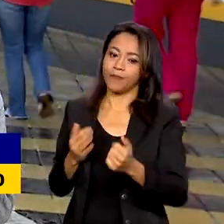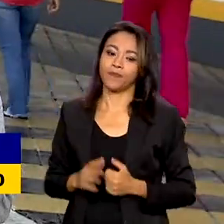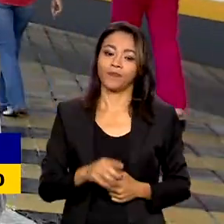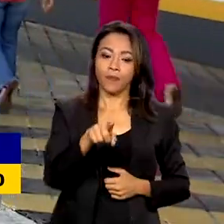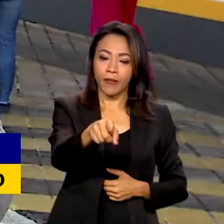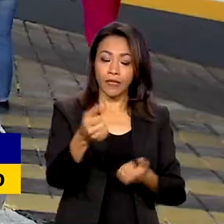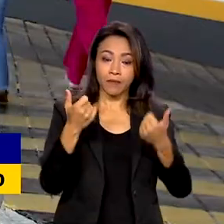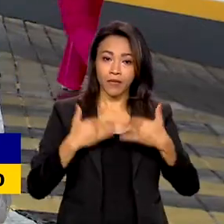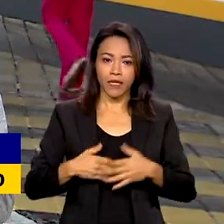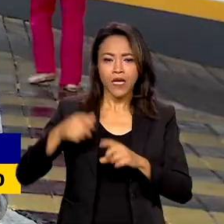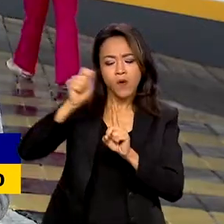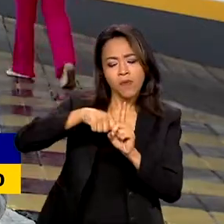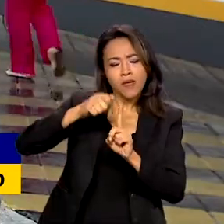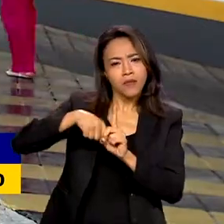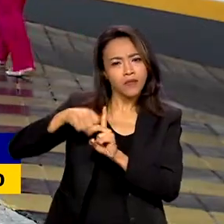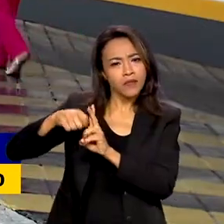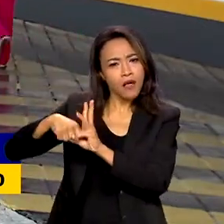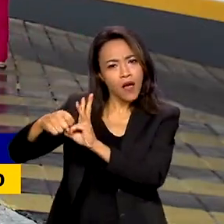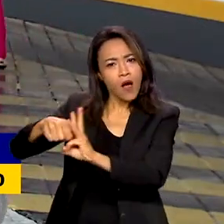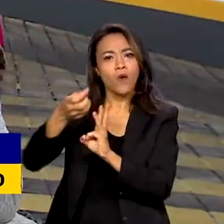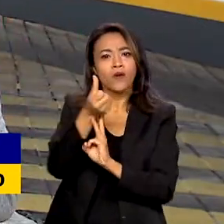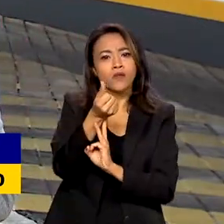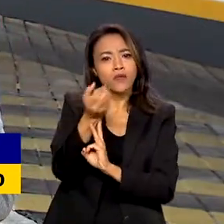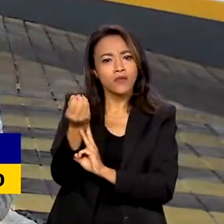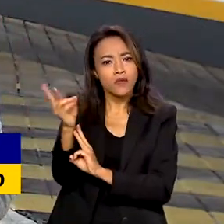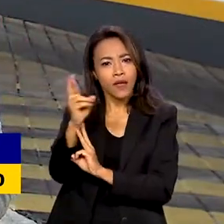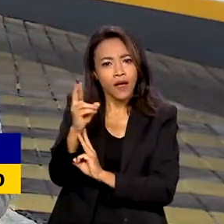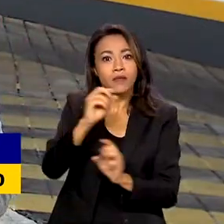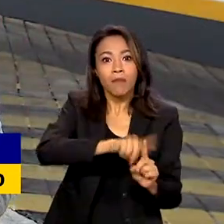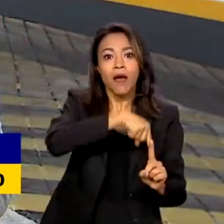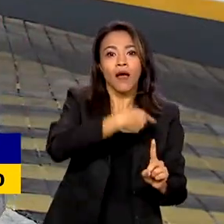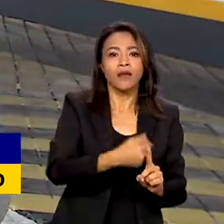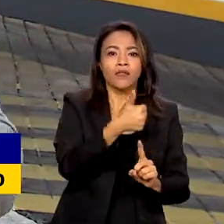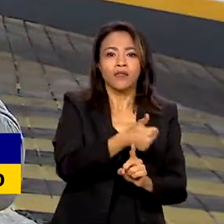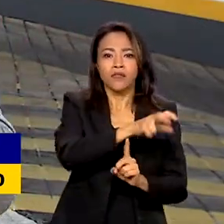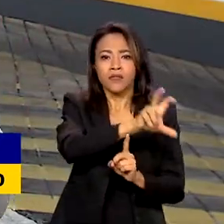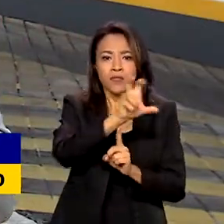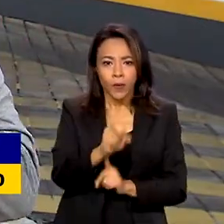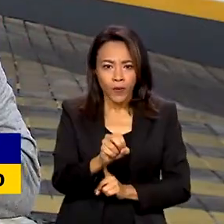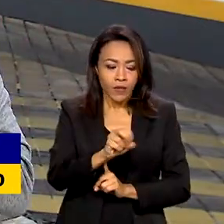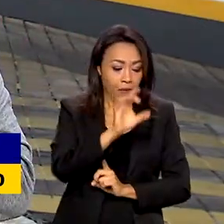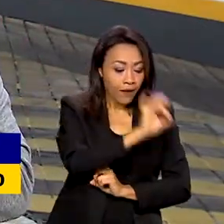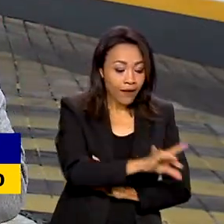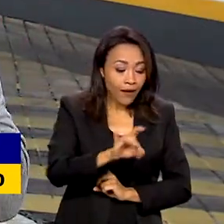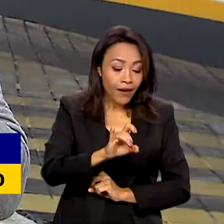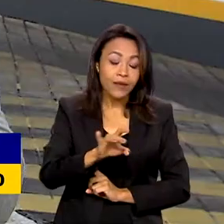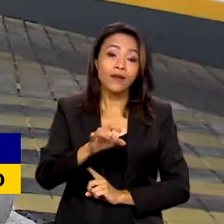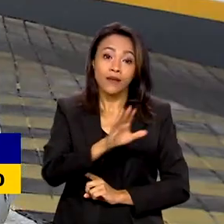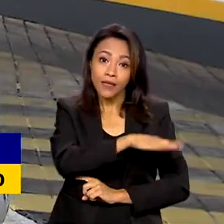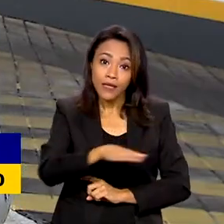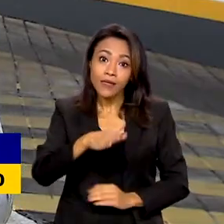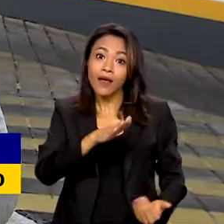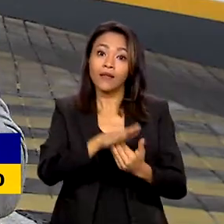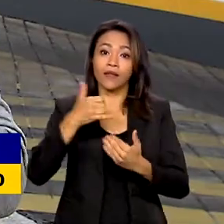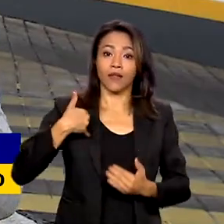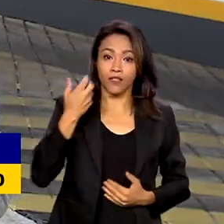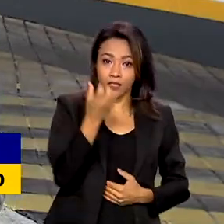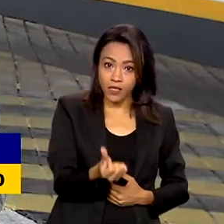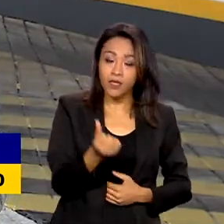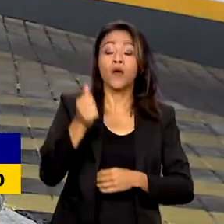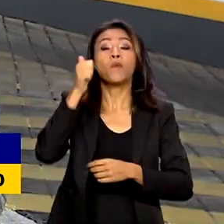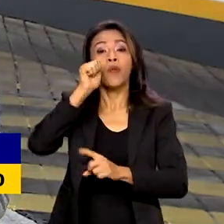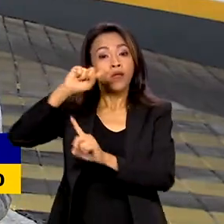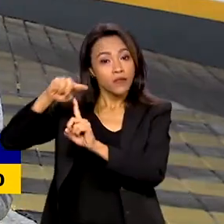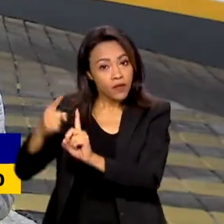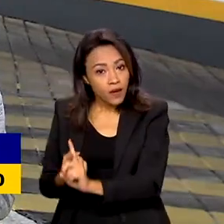auxílio mensal de R$ 600 e dos 150 para cada criança de até 6 anos, gestantes e